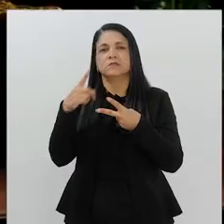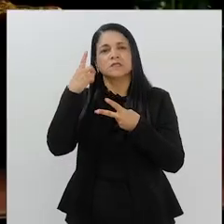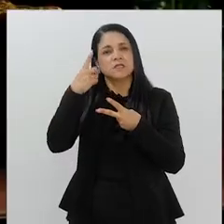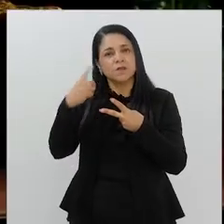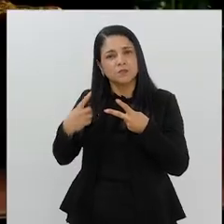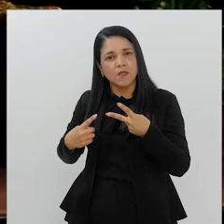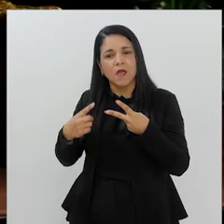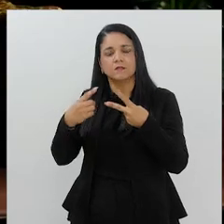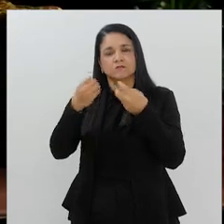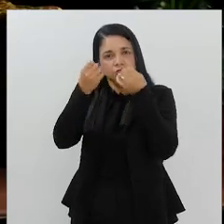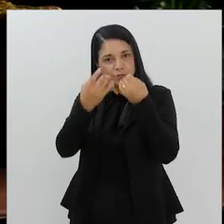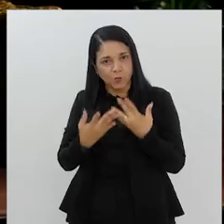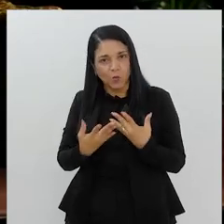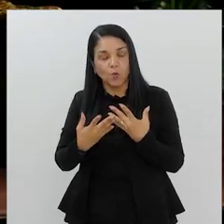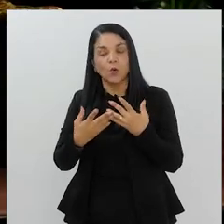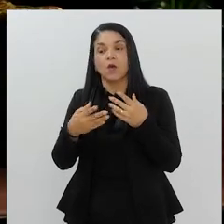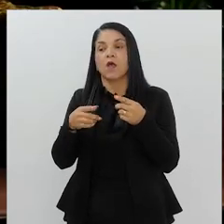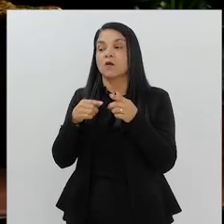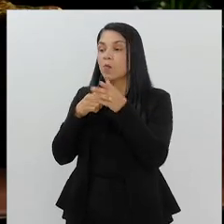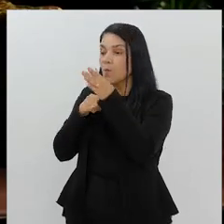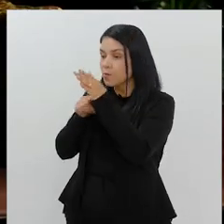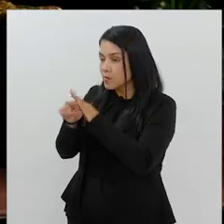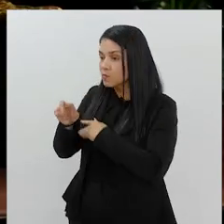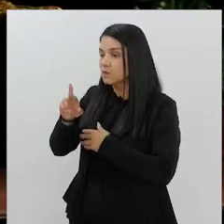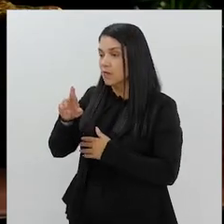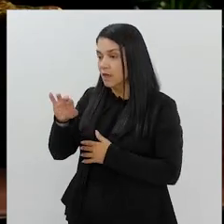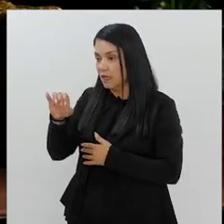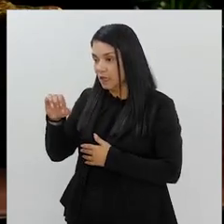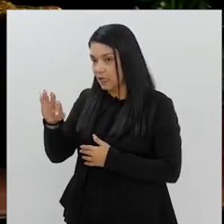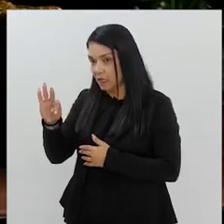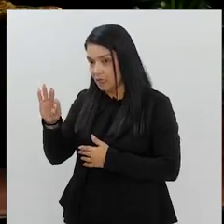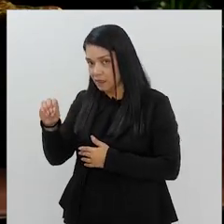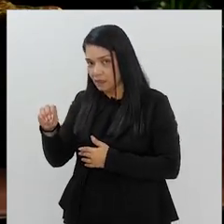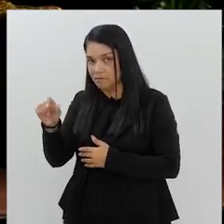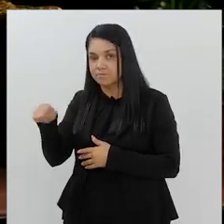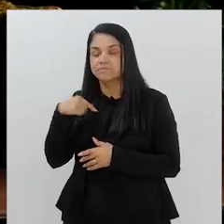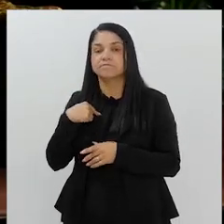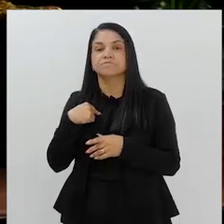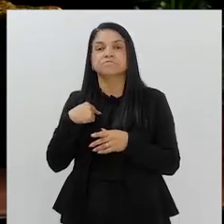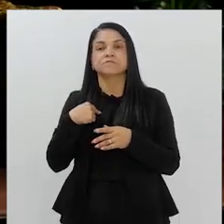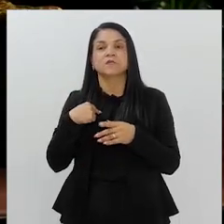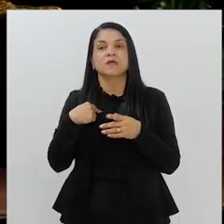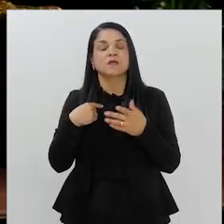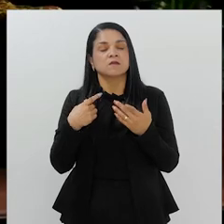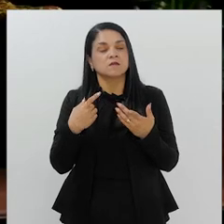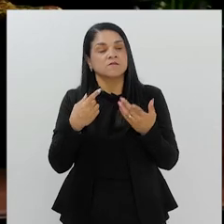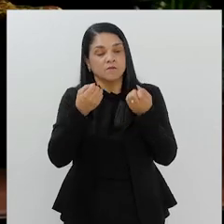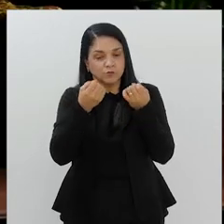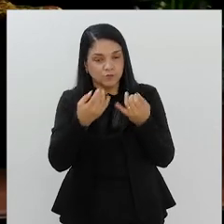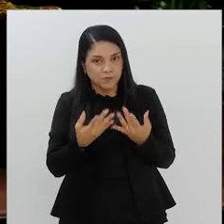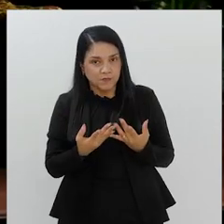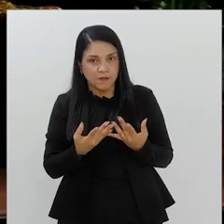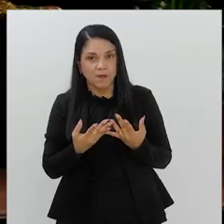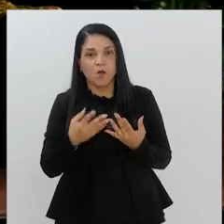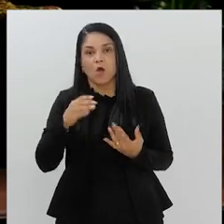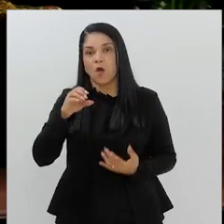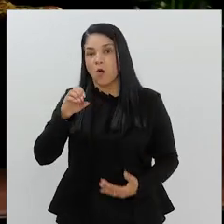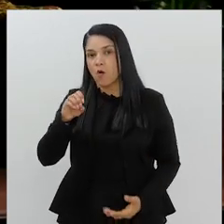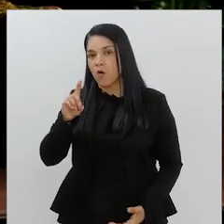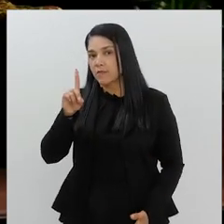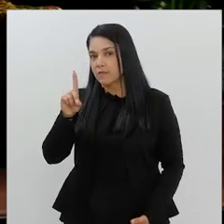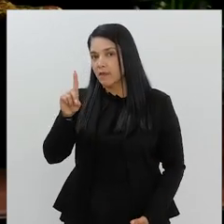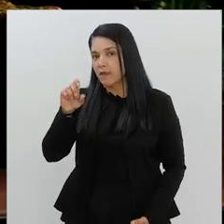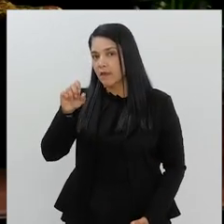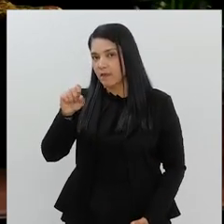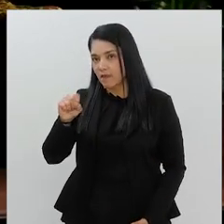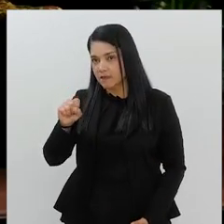apontado pela deputada que agora eu remeto paraa nossa querida D Rita e queria compartilhar com vocês a título de fundamentos não tô falando dos